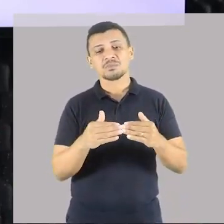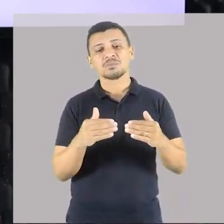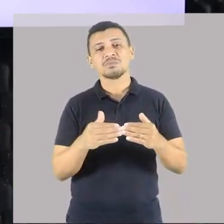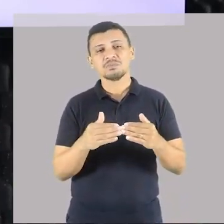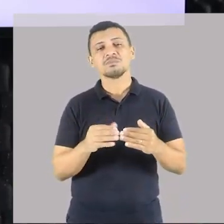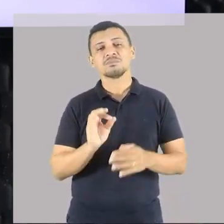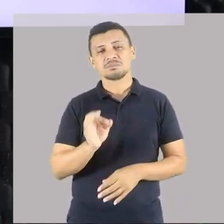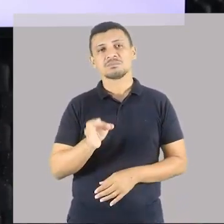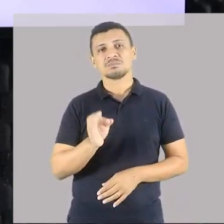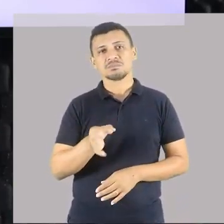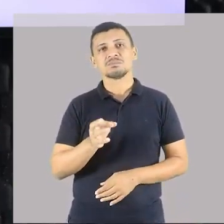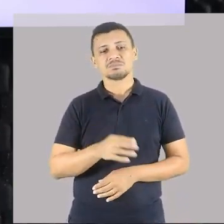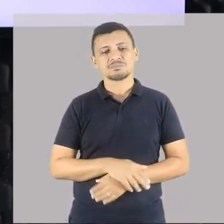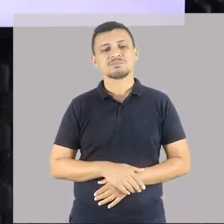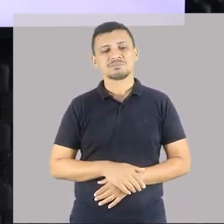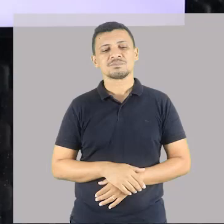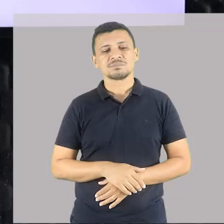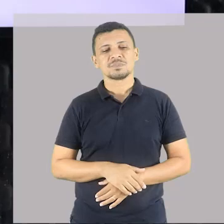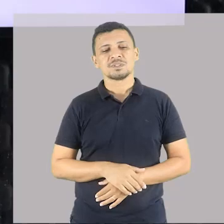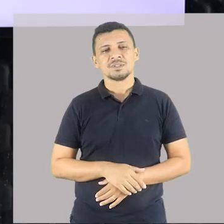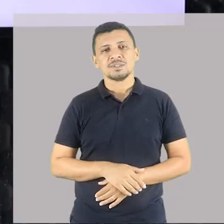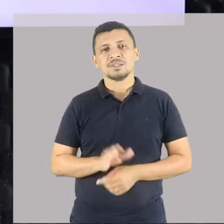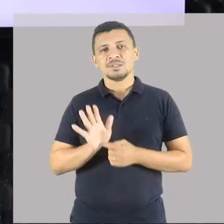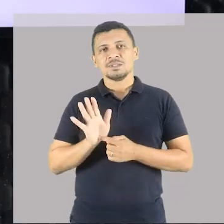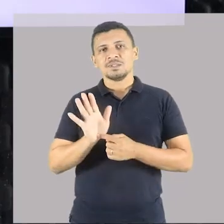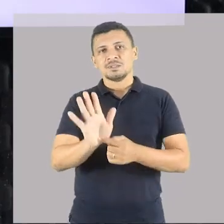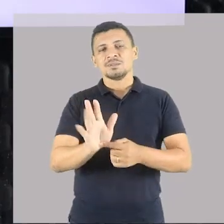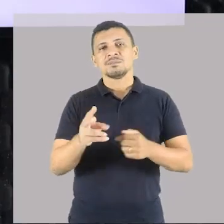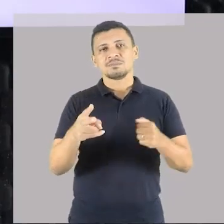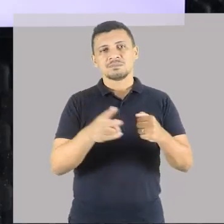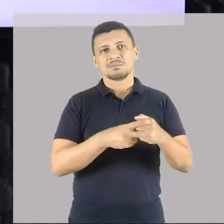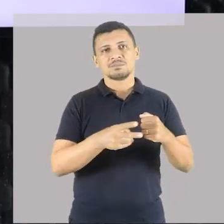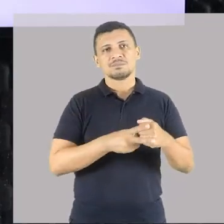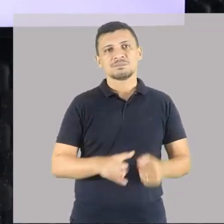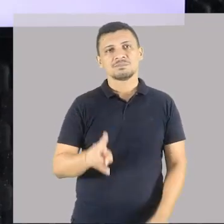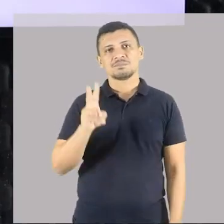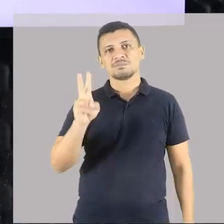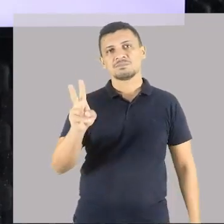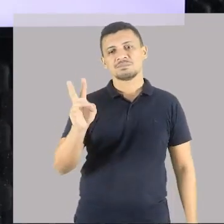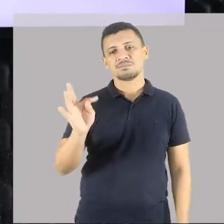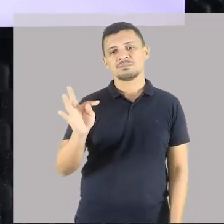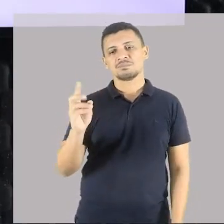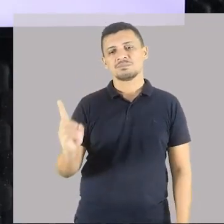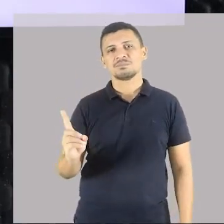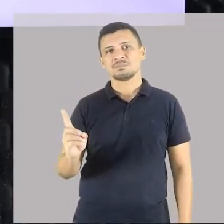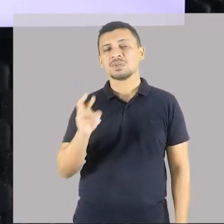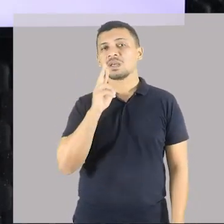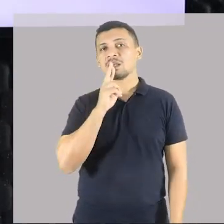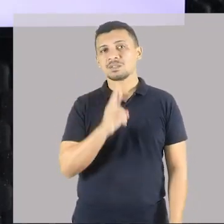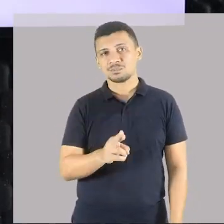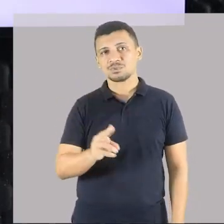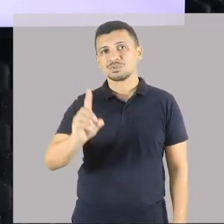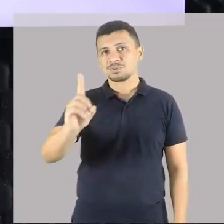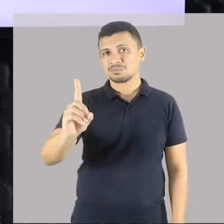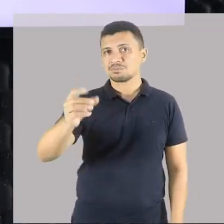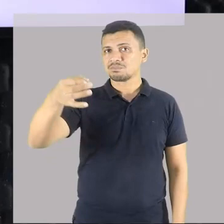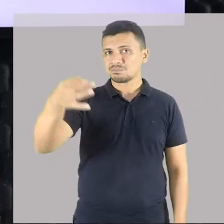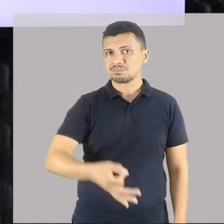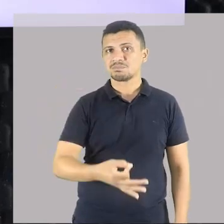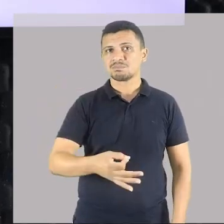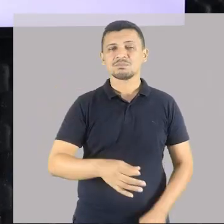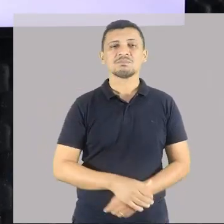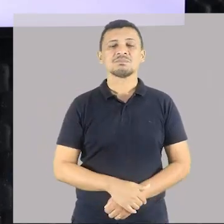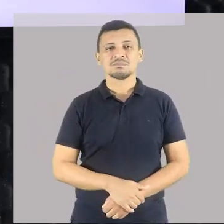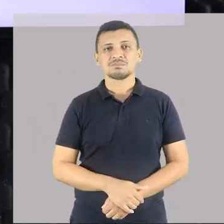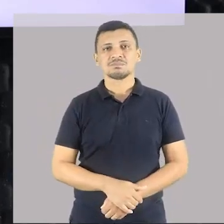um verbo transobjetivo, tá? Apresentado como verbo transitivo, ok? Letra D está correta. Em outras palavras,